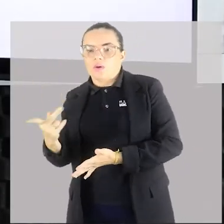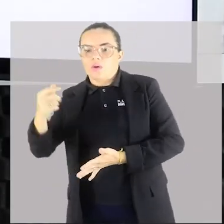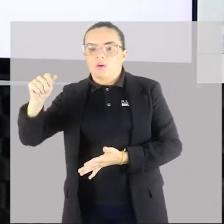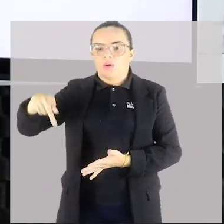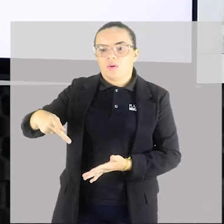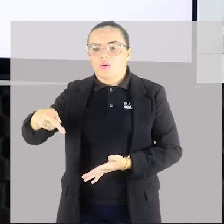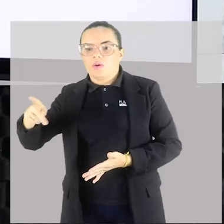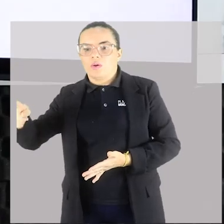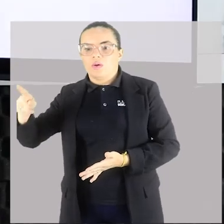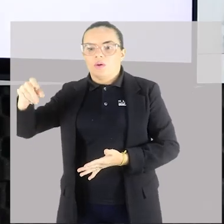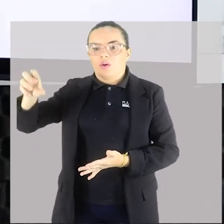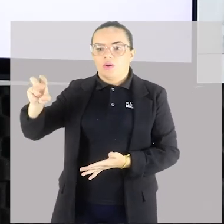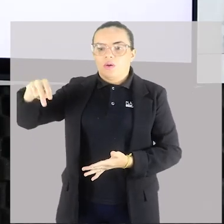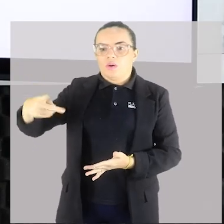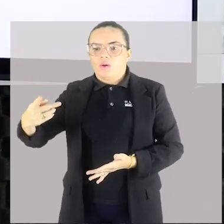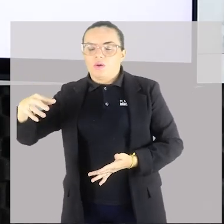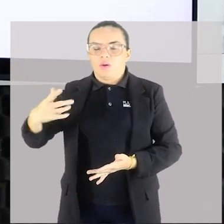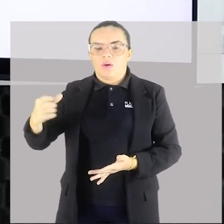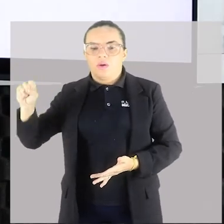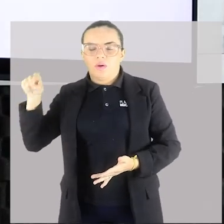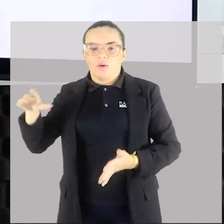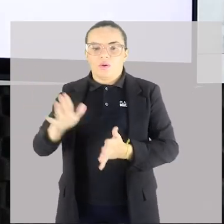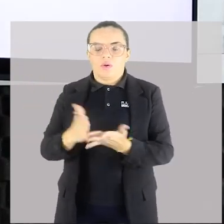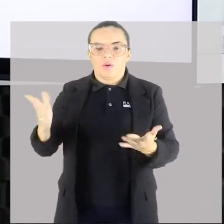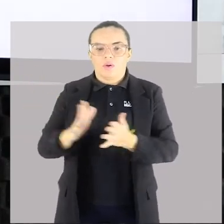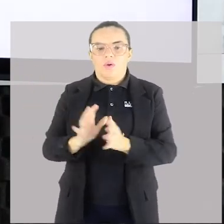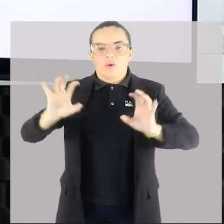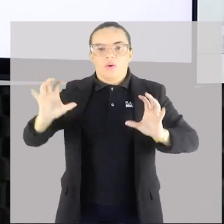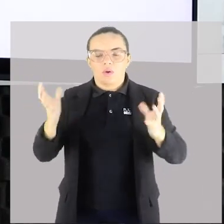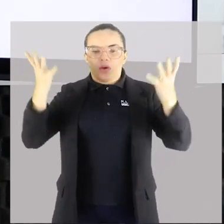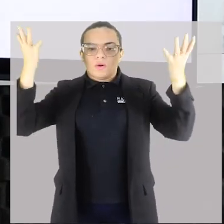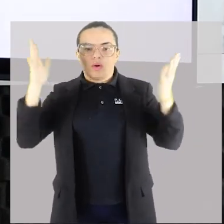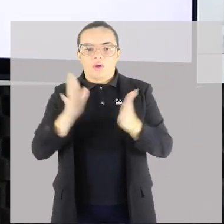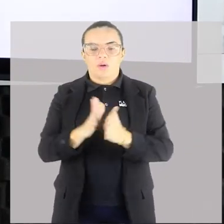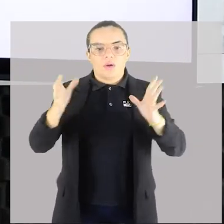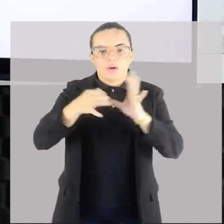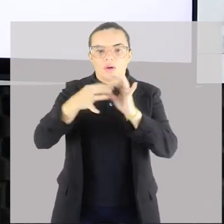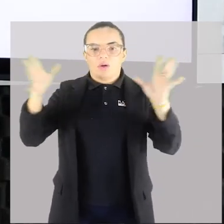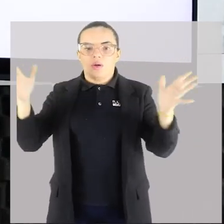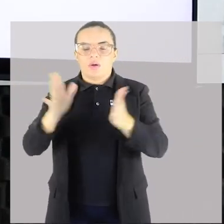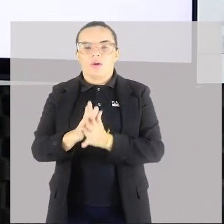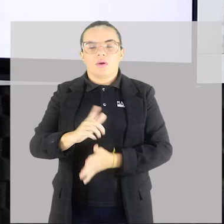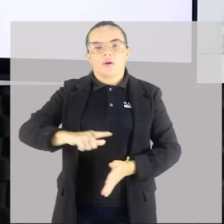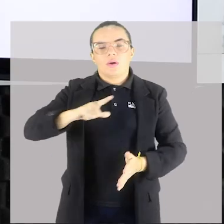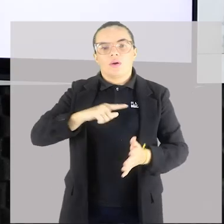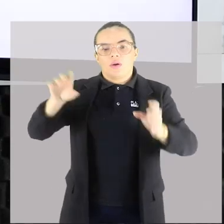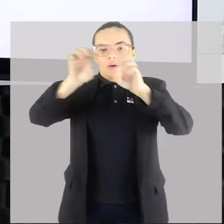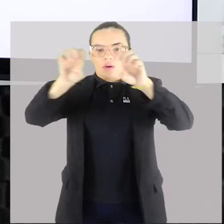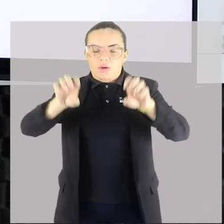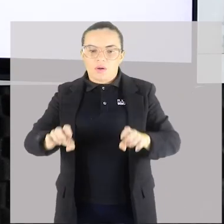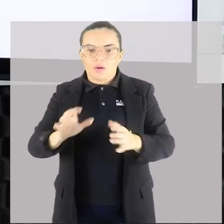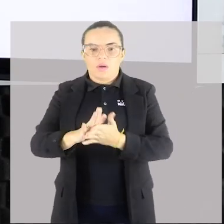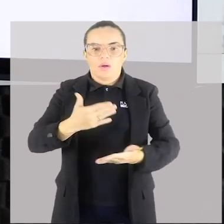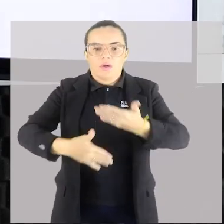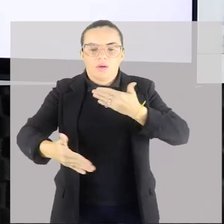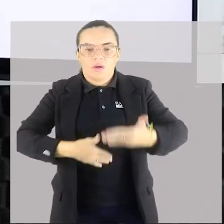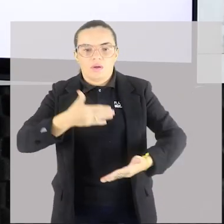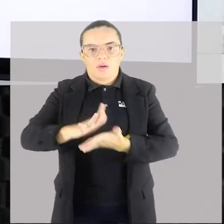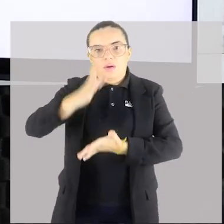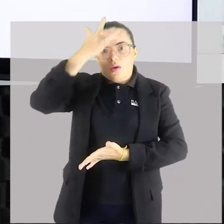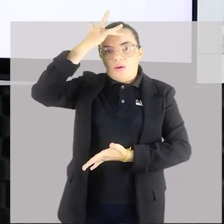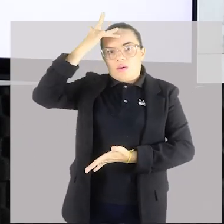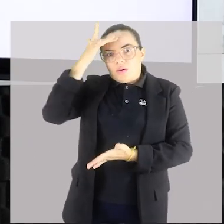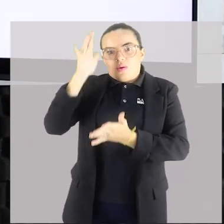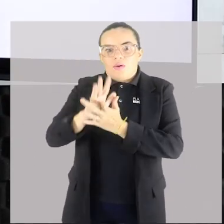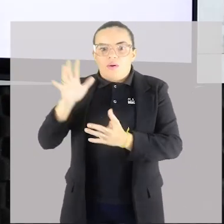Eventos teatrais que eram espontâneos. Você tem a estrutura e quem estiver lá acaba participando e como cada um reage. É óbvio que a